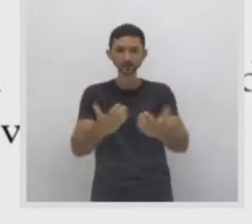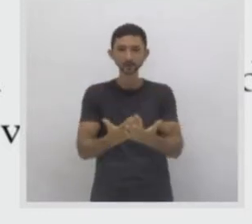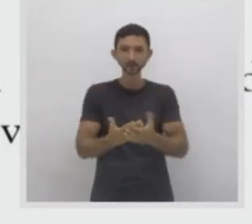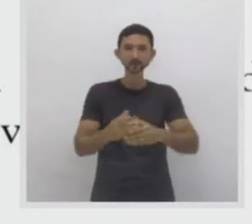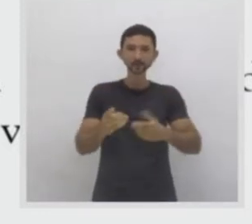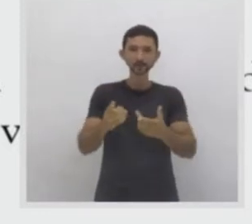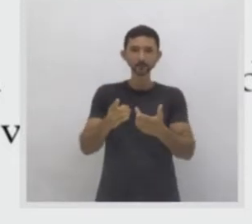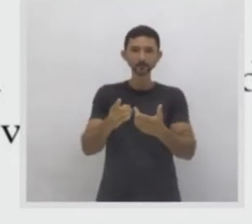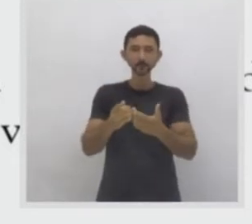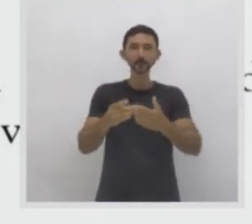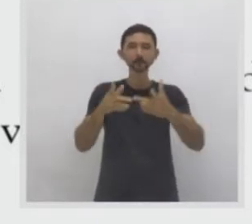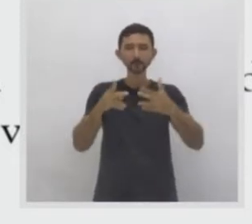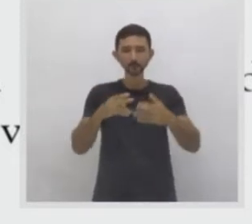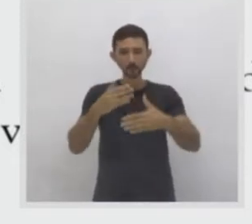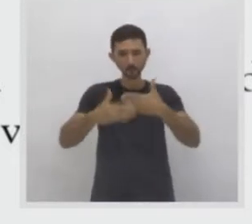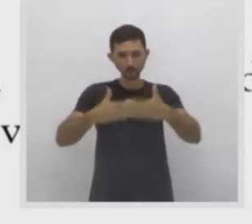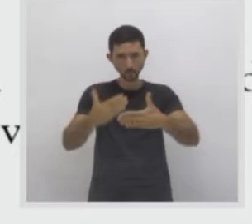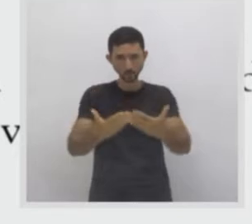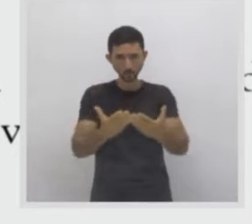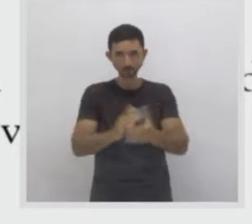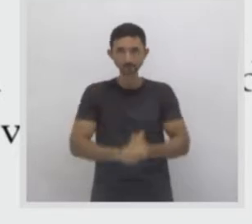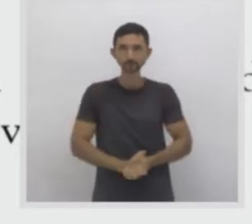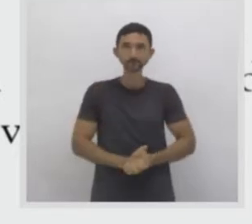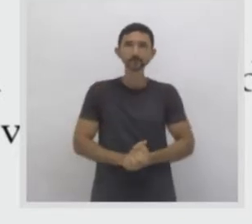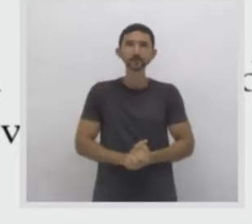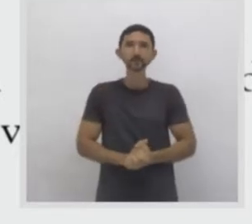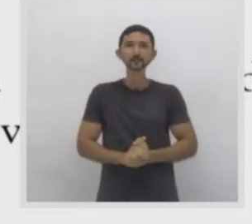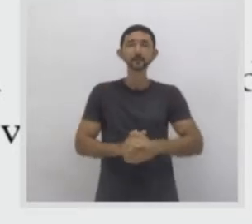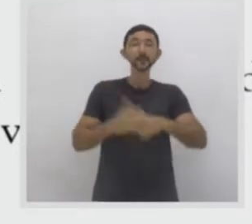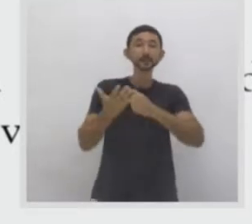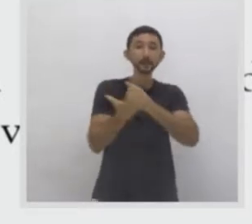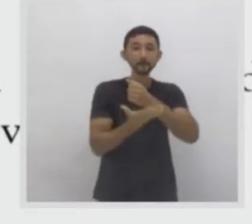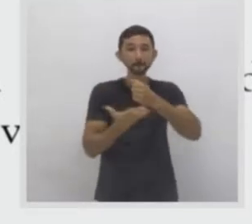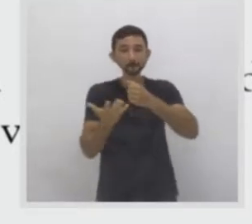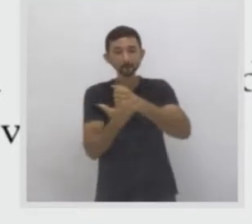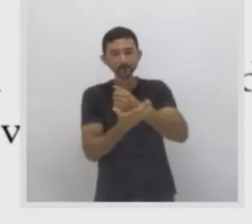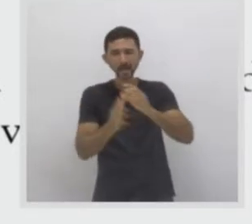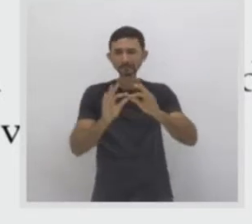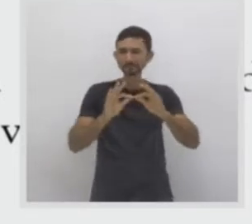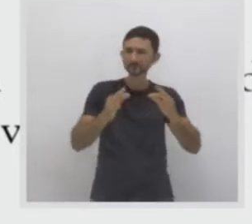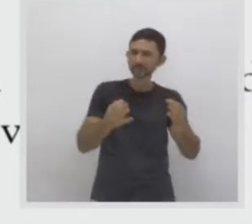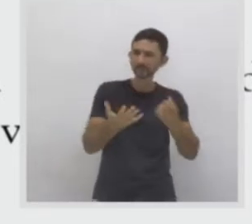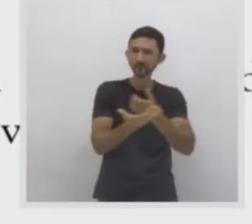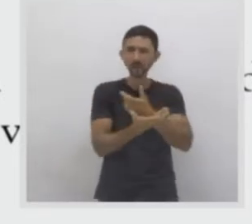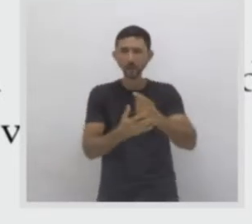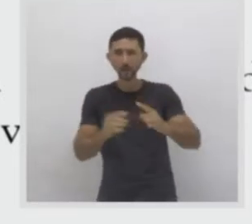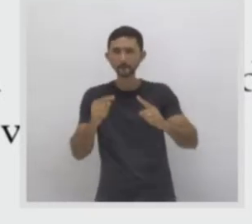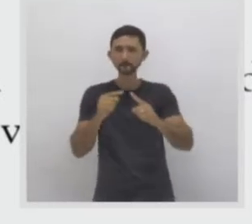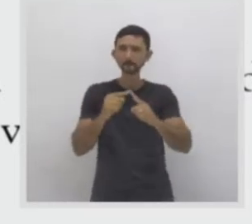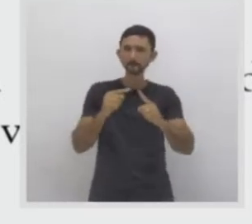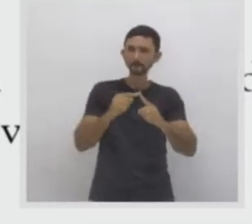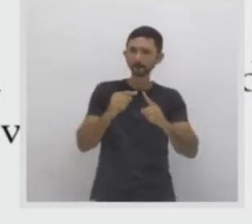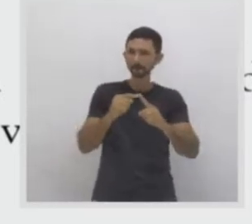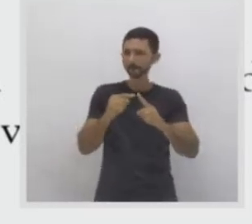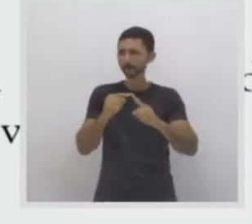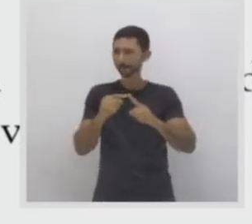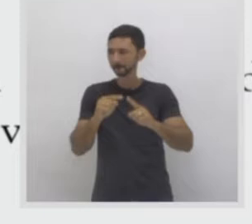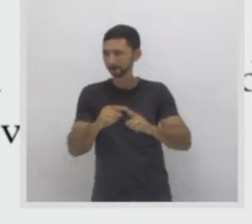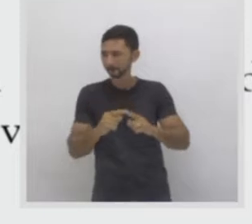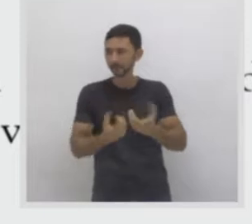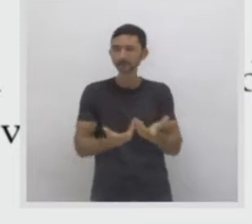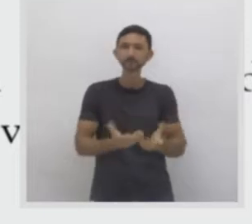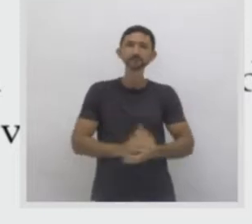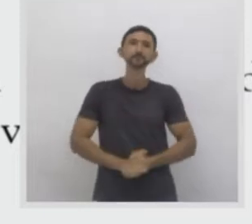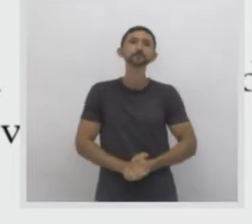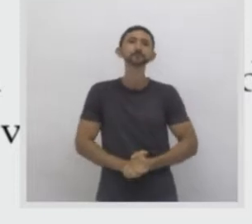que a mesma ocorra, adentrar nas noções básicas, bem básicas de concordância verbal, porque é um assunto longo, mas só